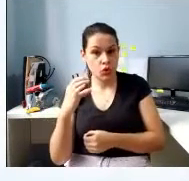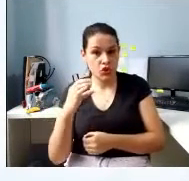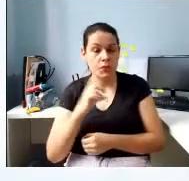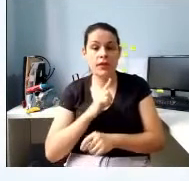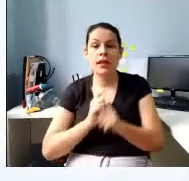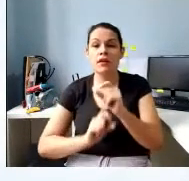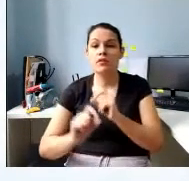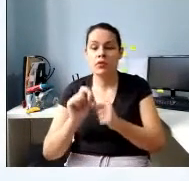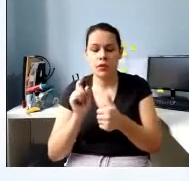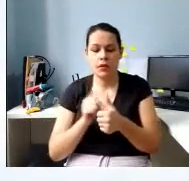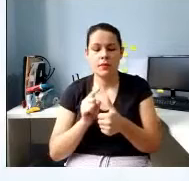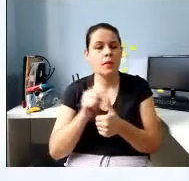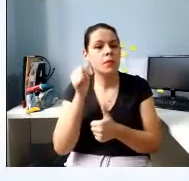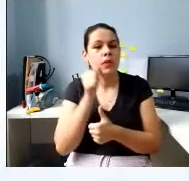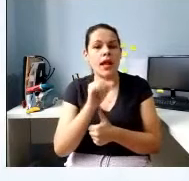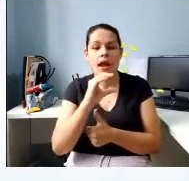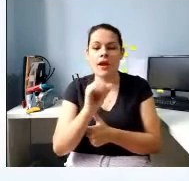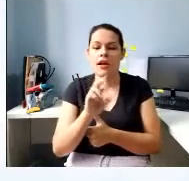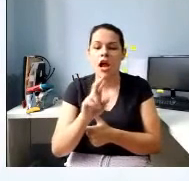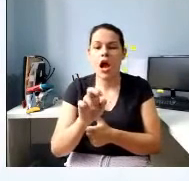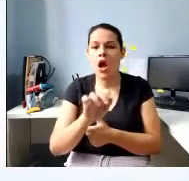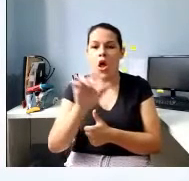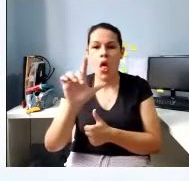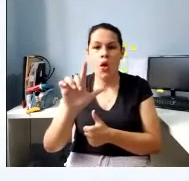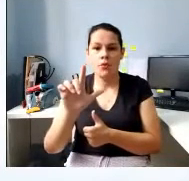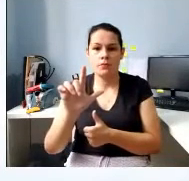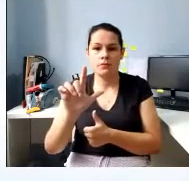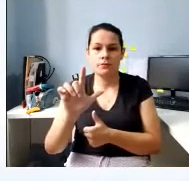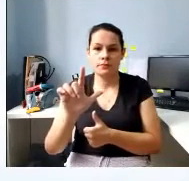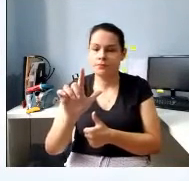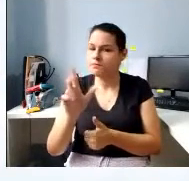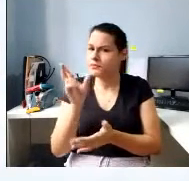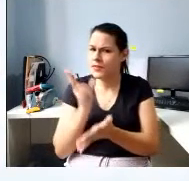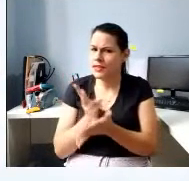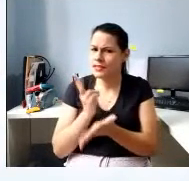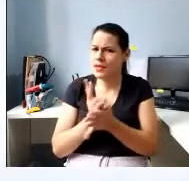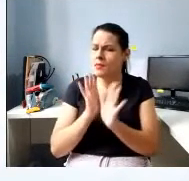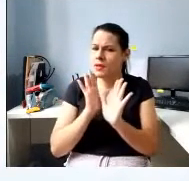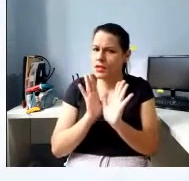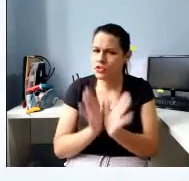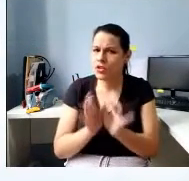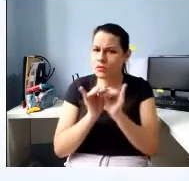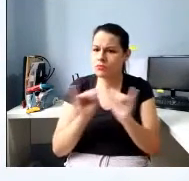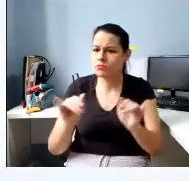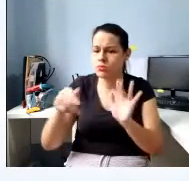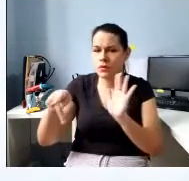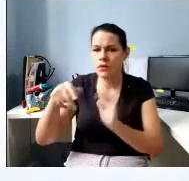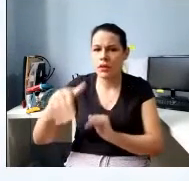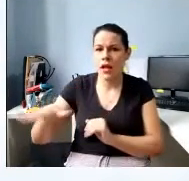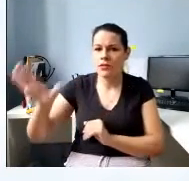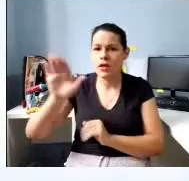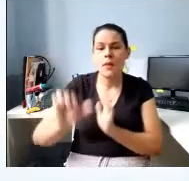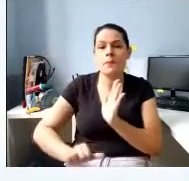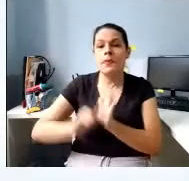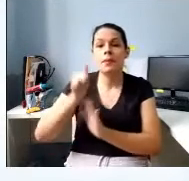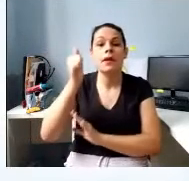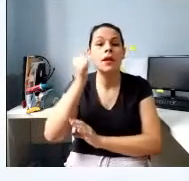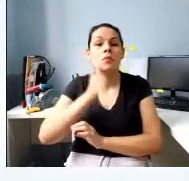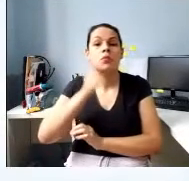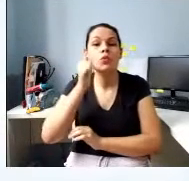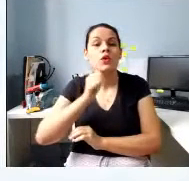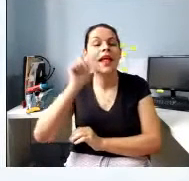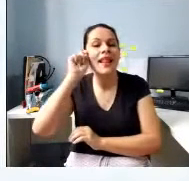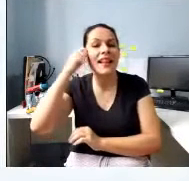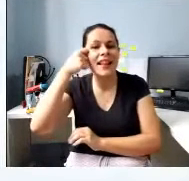a Carol, né, está sendo comentada a nível nacional, primeira mulher negra eleita